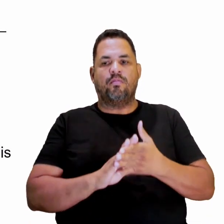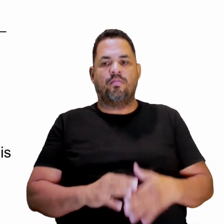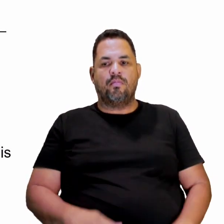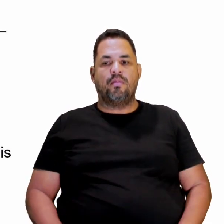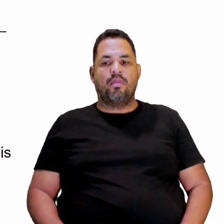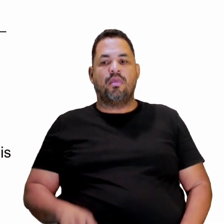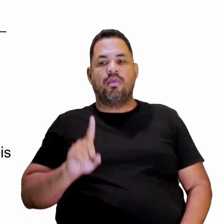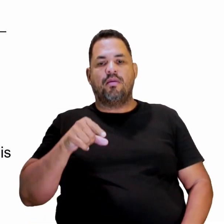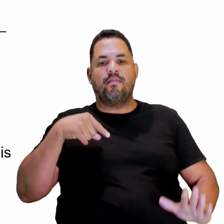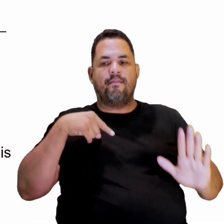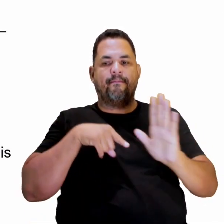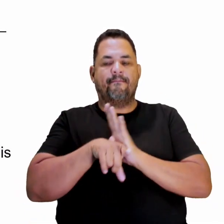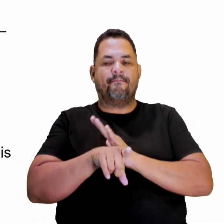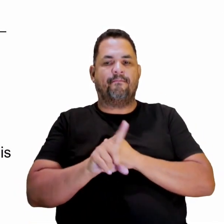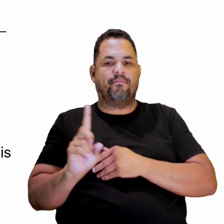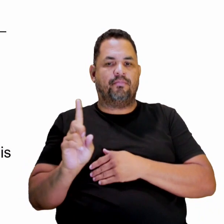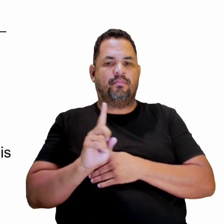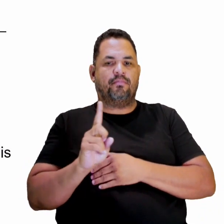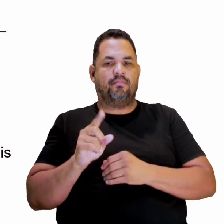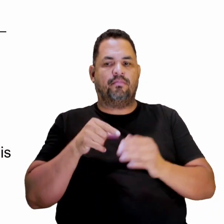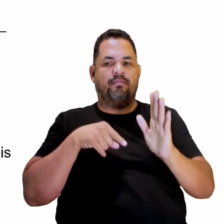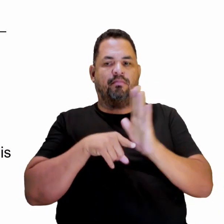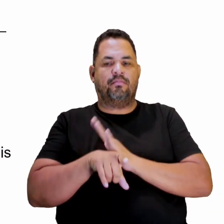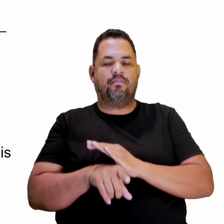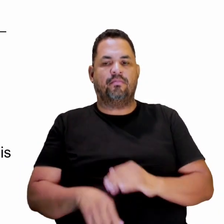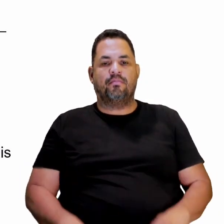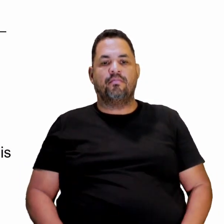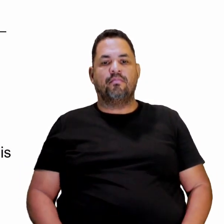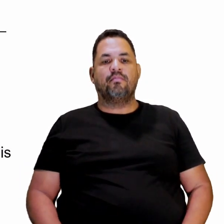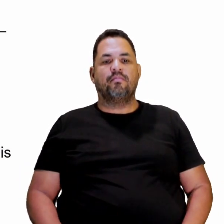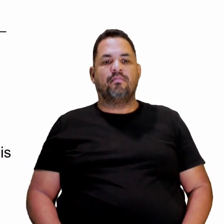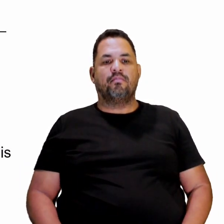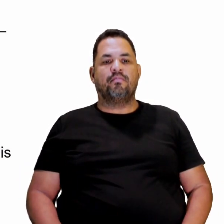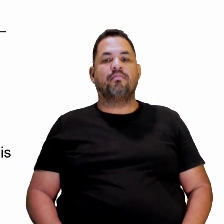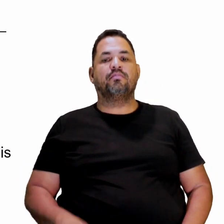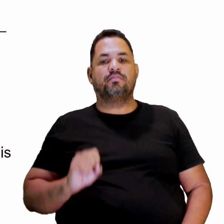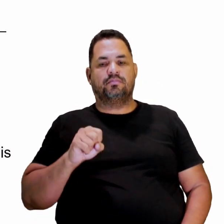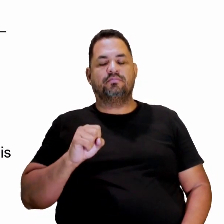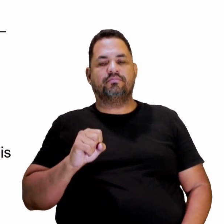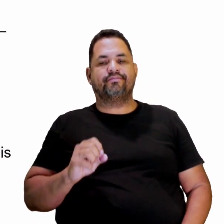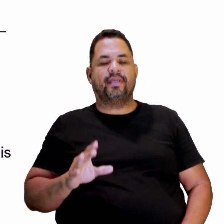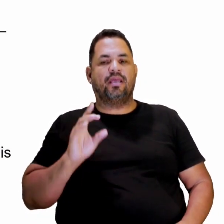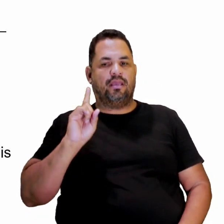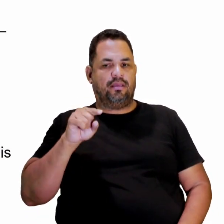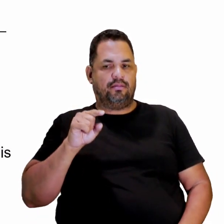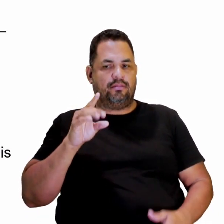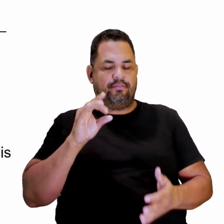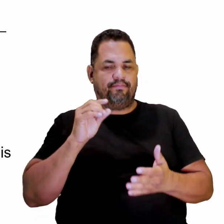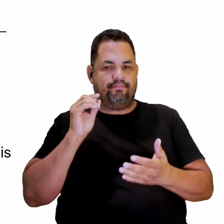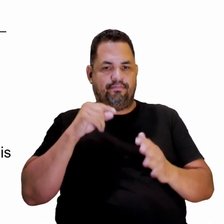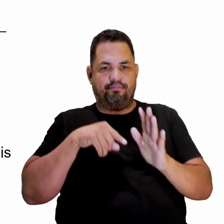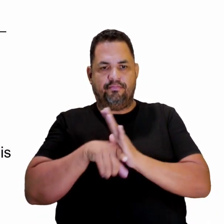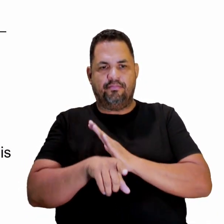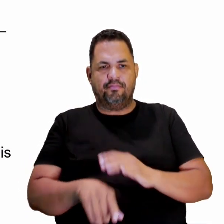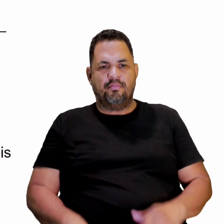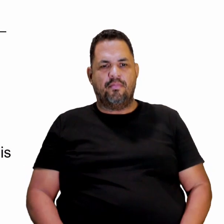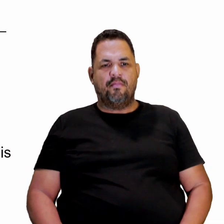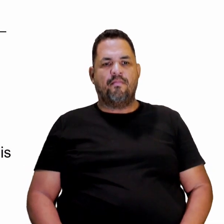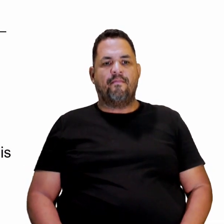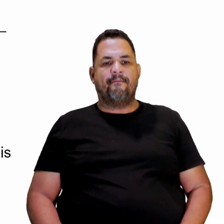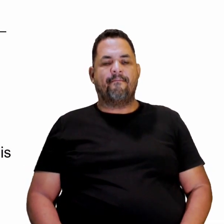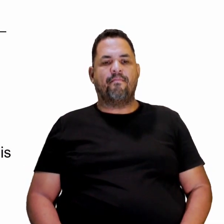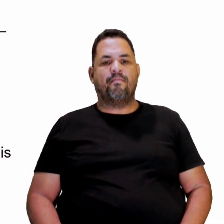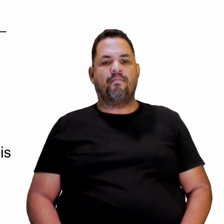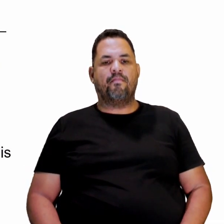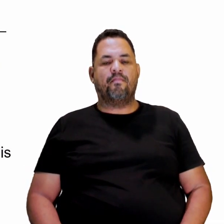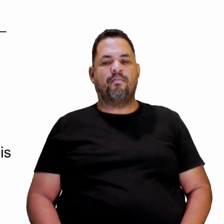uma pergunta? Não é uma pergunta. Ah, sim, é uma pergunta sim. É claro que é uma pergunta. Temos o what time aqui na frente, então é uma pergunta,